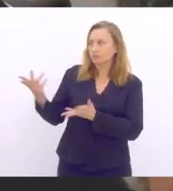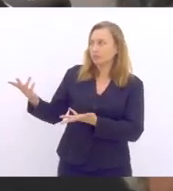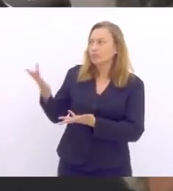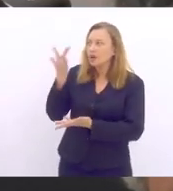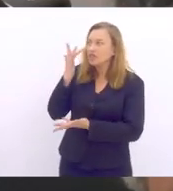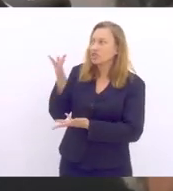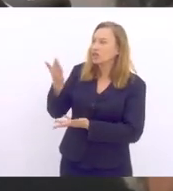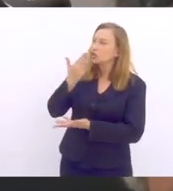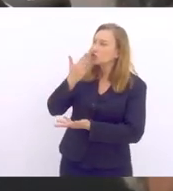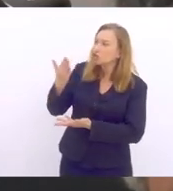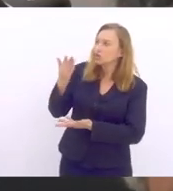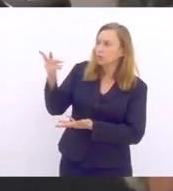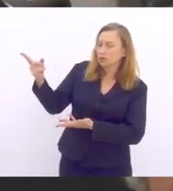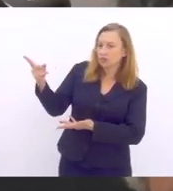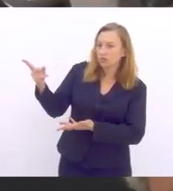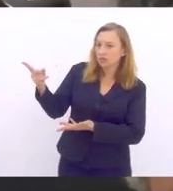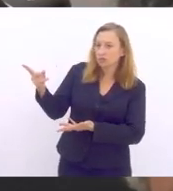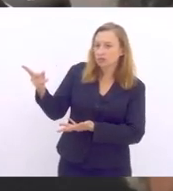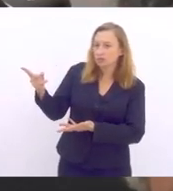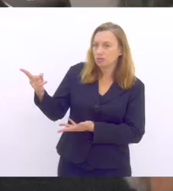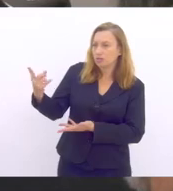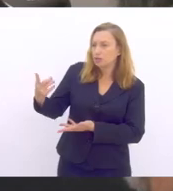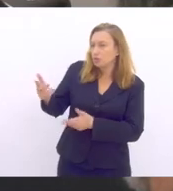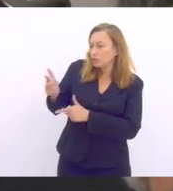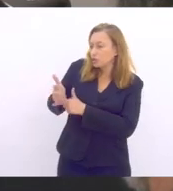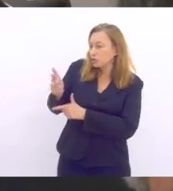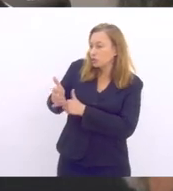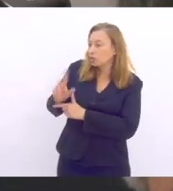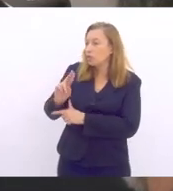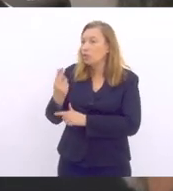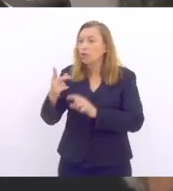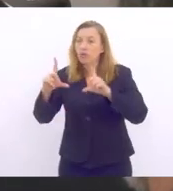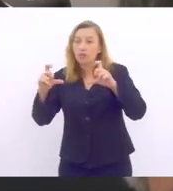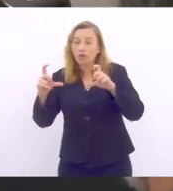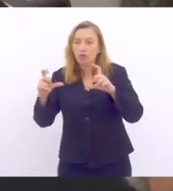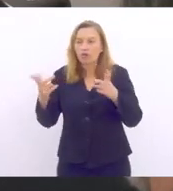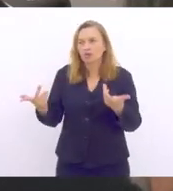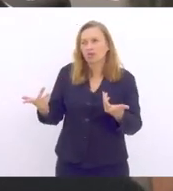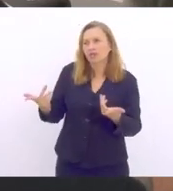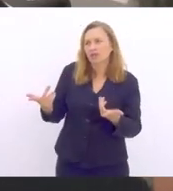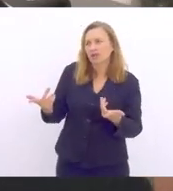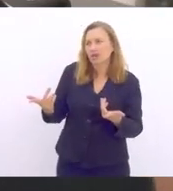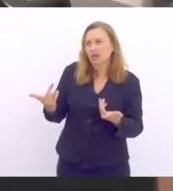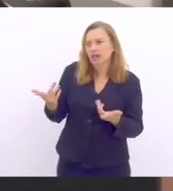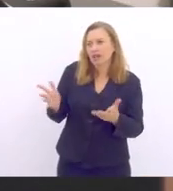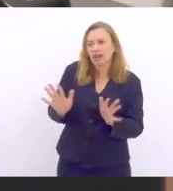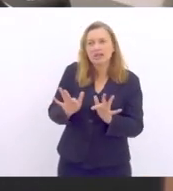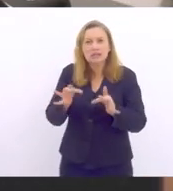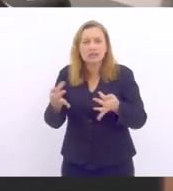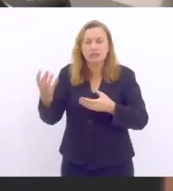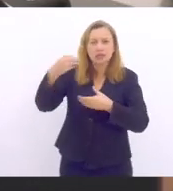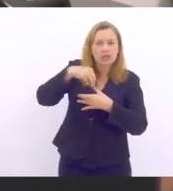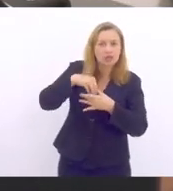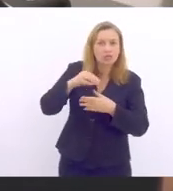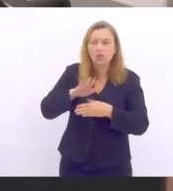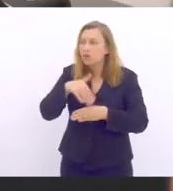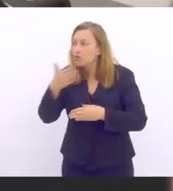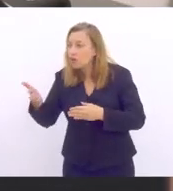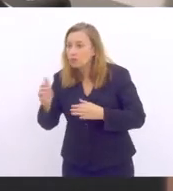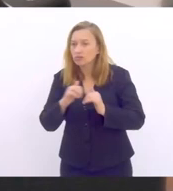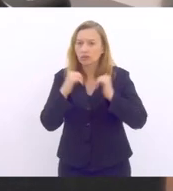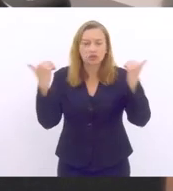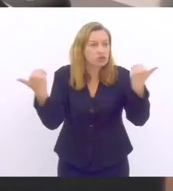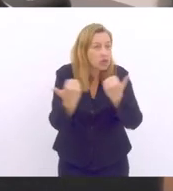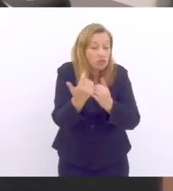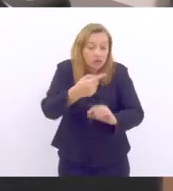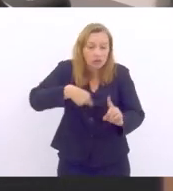tipo de vídeo ou foto é razoável de se ter dentro, fora do estádio, no entorno, enfim.